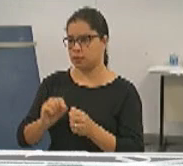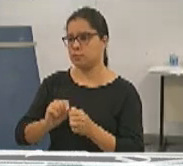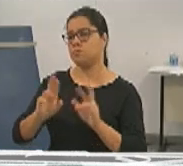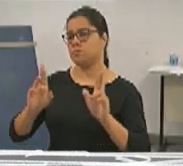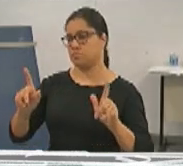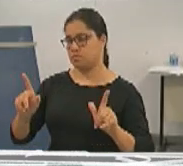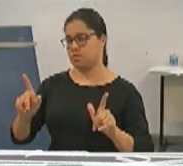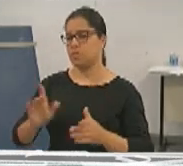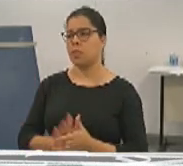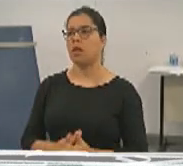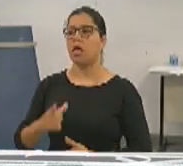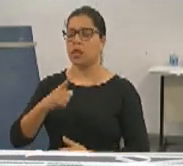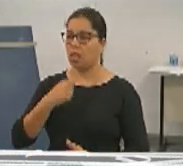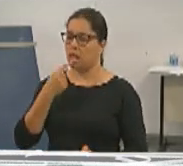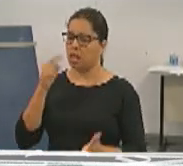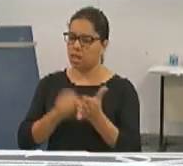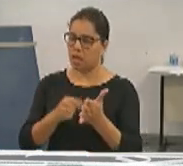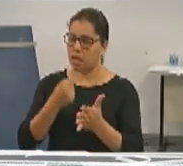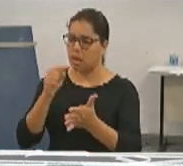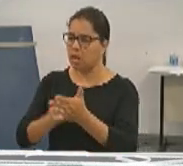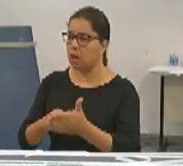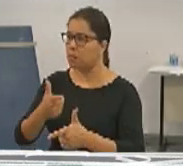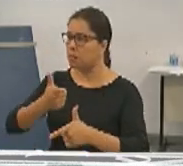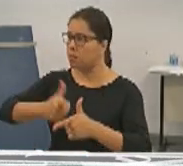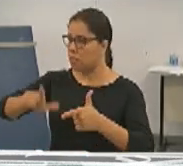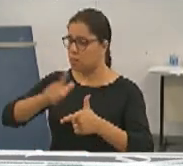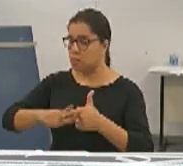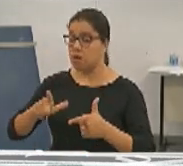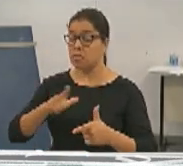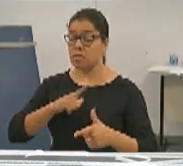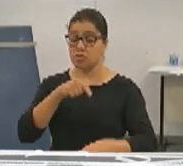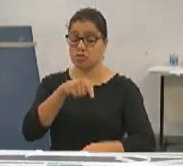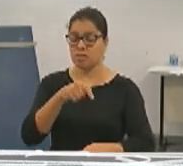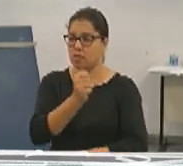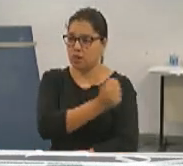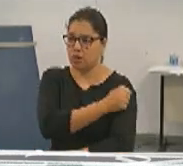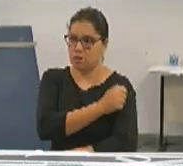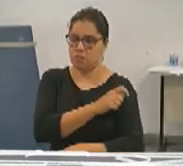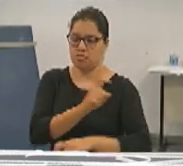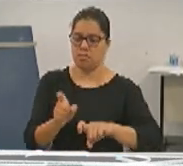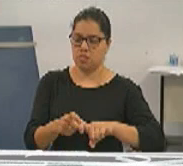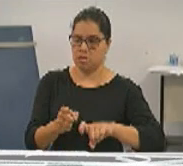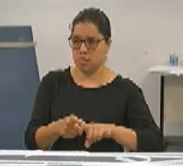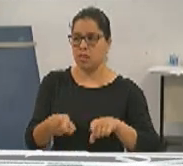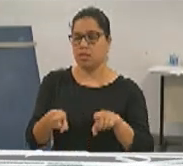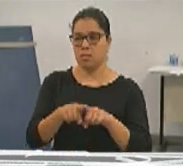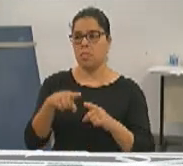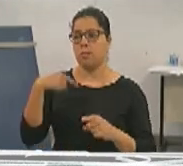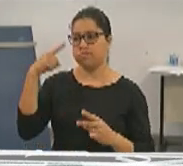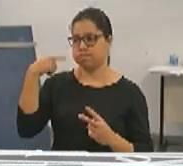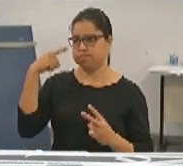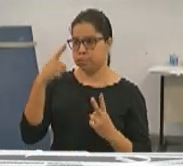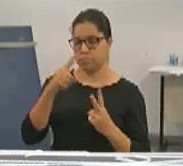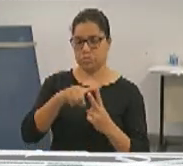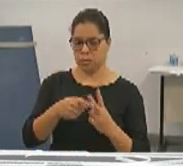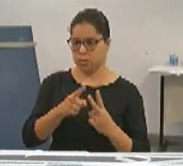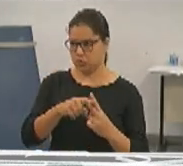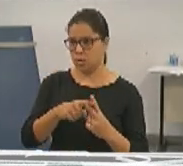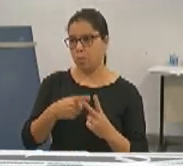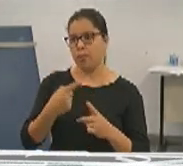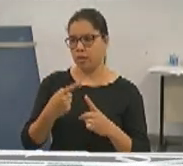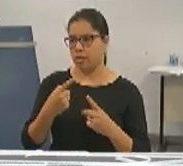houve muitas denúncias de alunos que já estavam no curso de medicina e de direito também, foram dois cursos, os dois cursos mais concorridos da